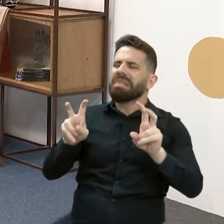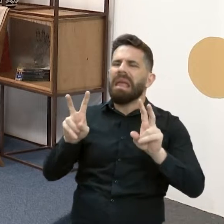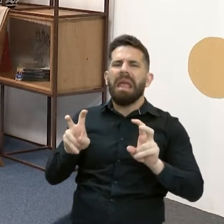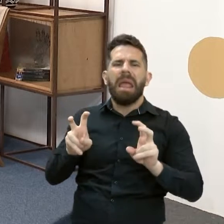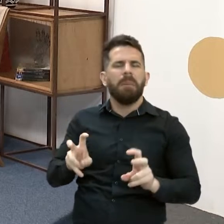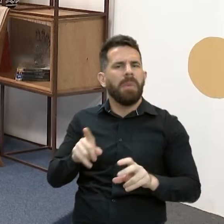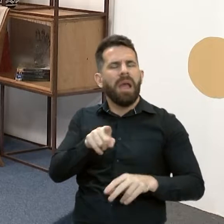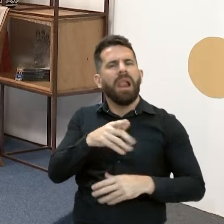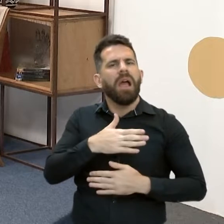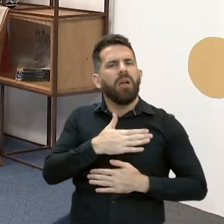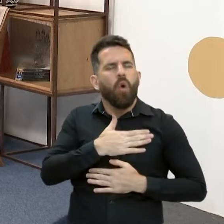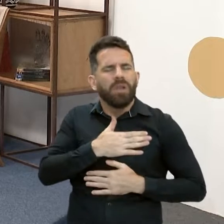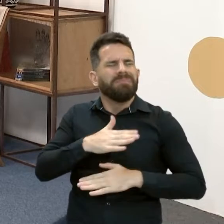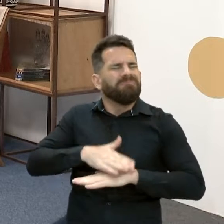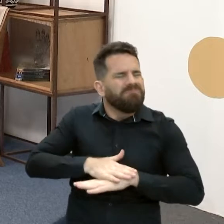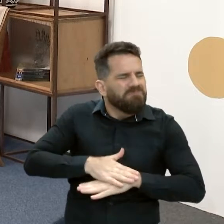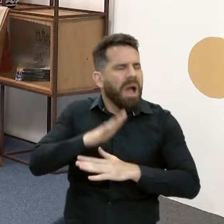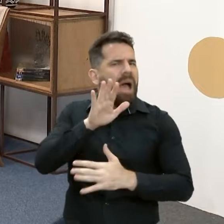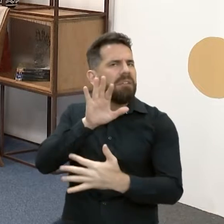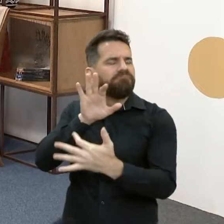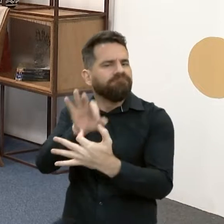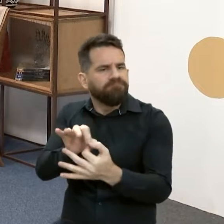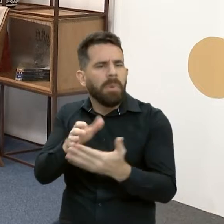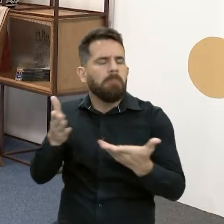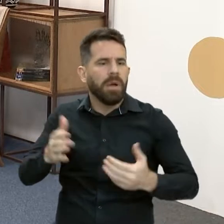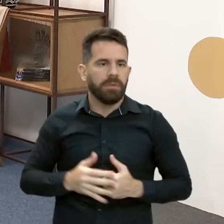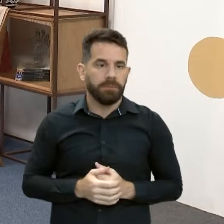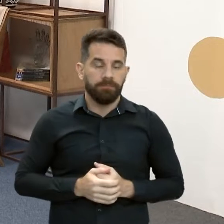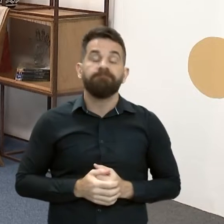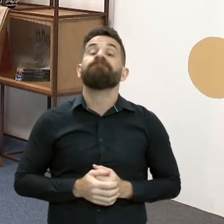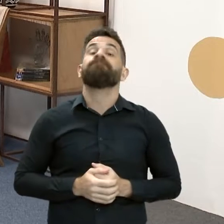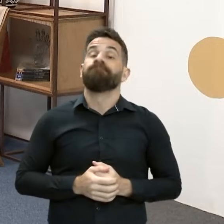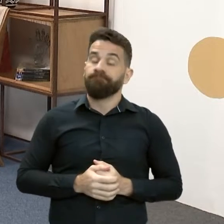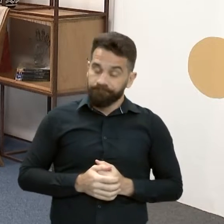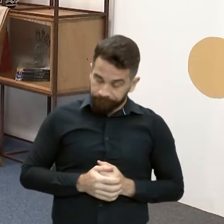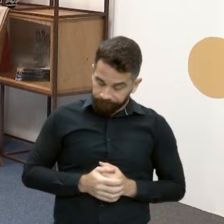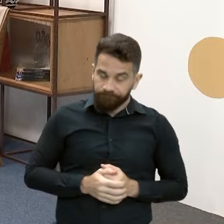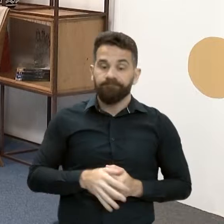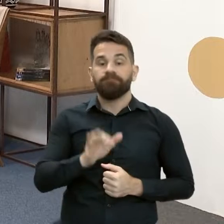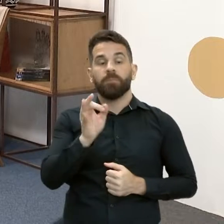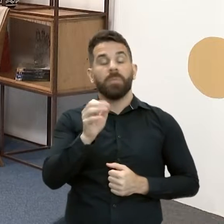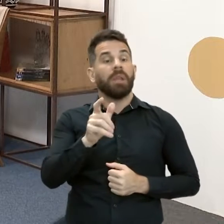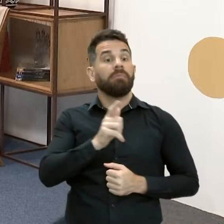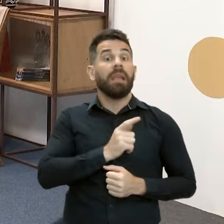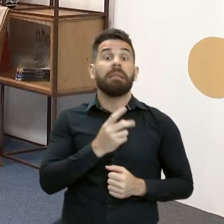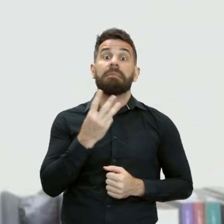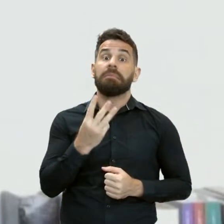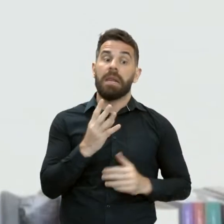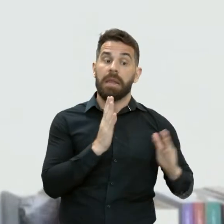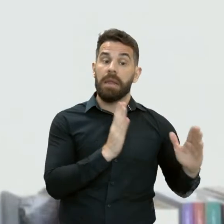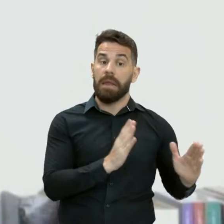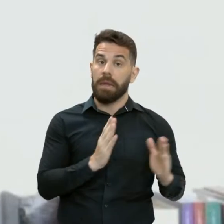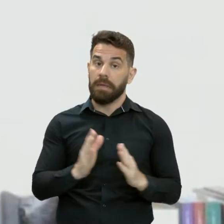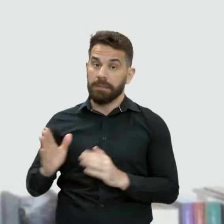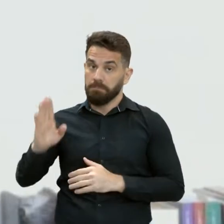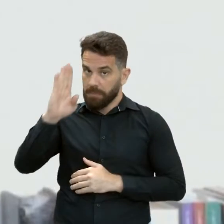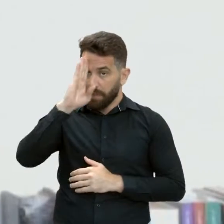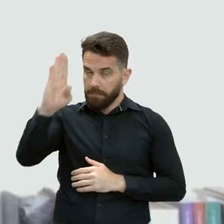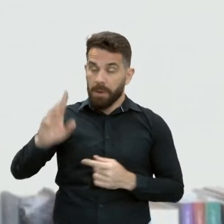falar. Então, nós temos 3 fases principais, assim, da escrita de Cora. Então, ela